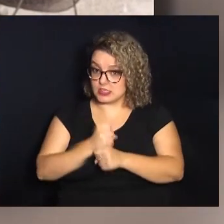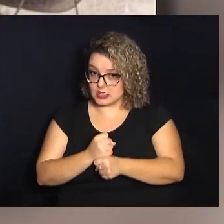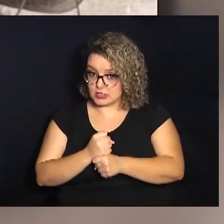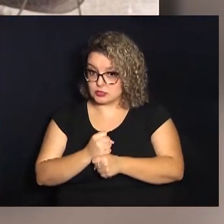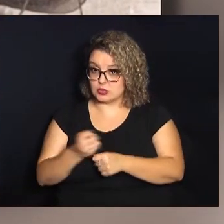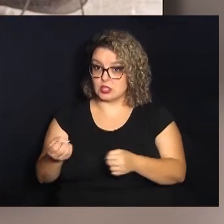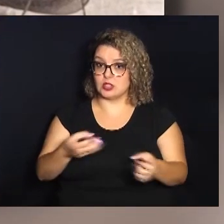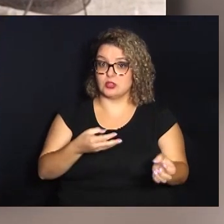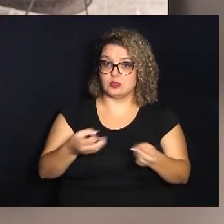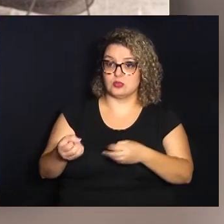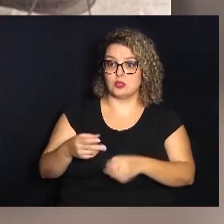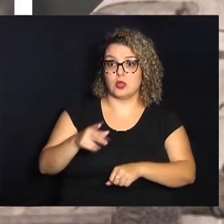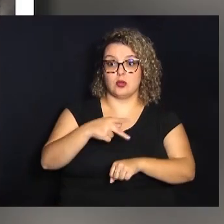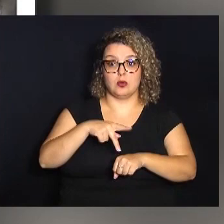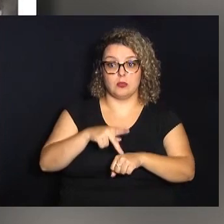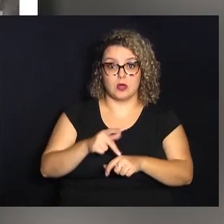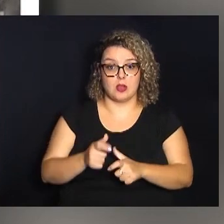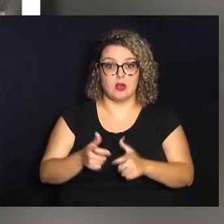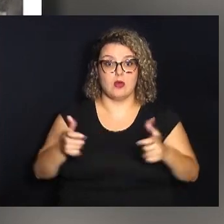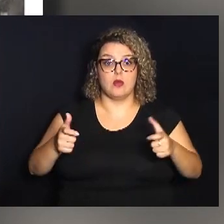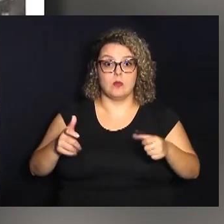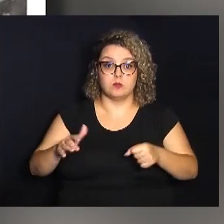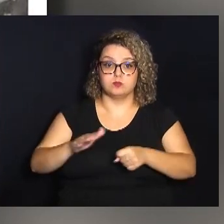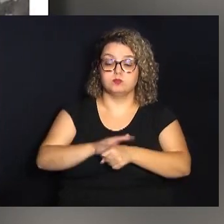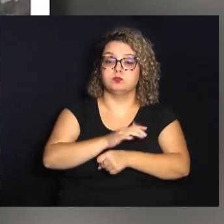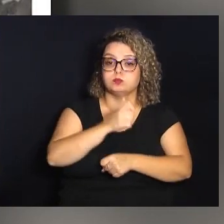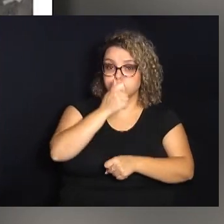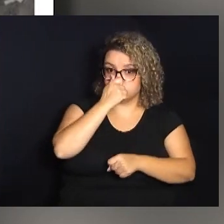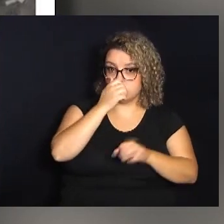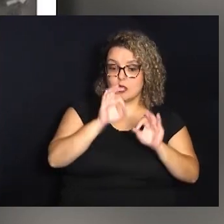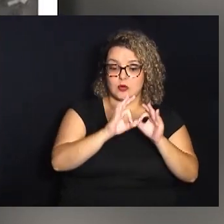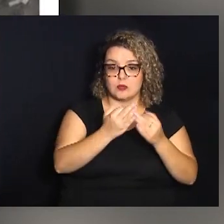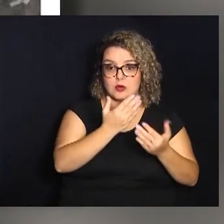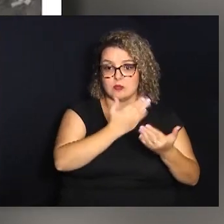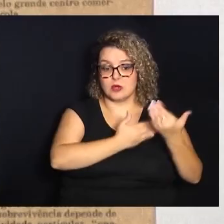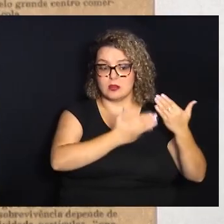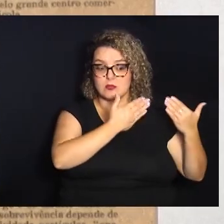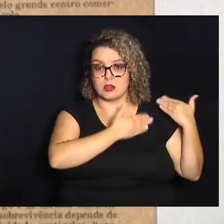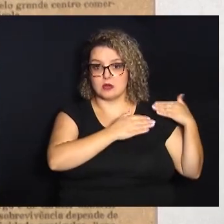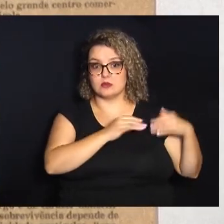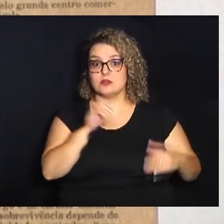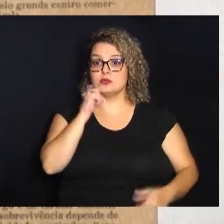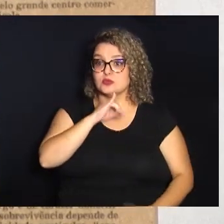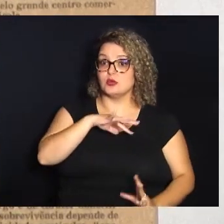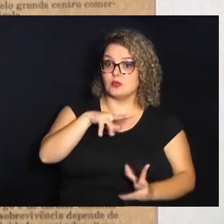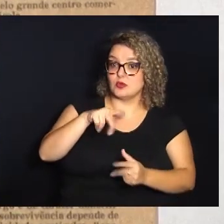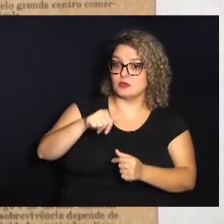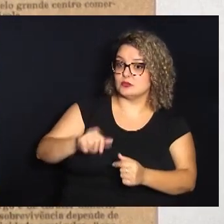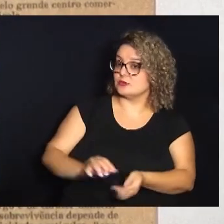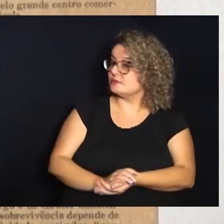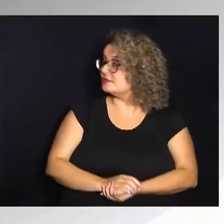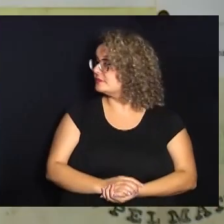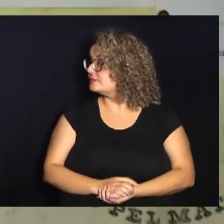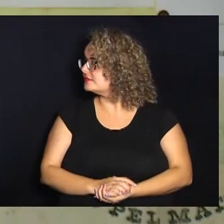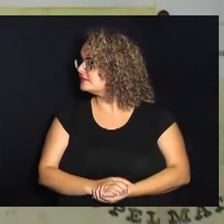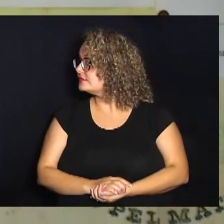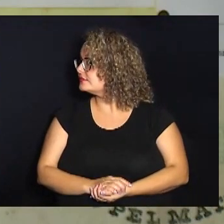o país tem a maior população de descendentes italianos do mundo.